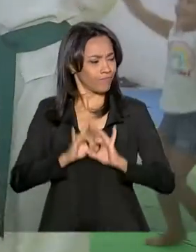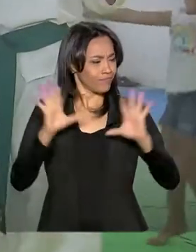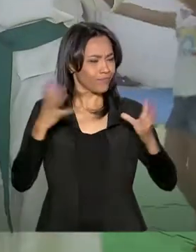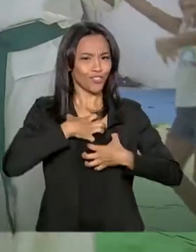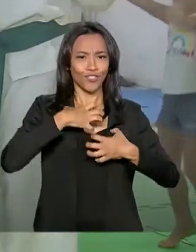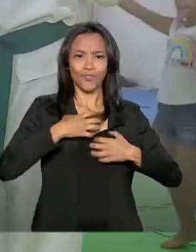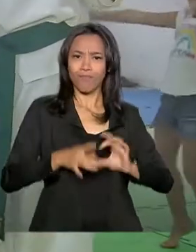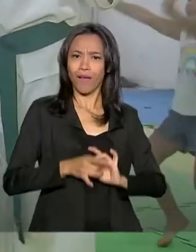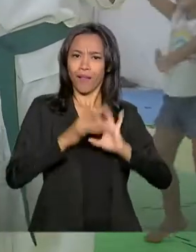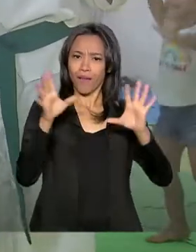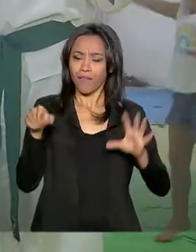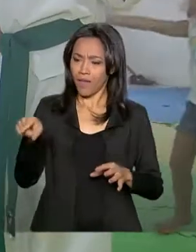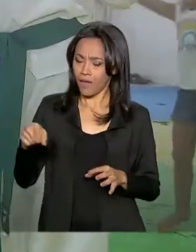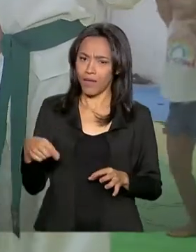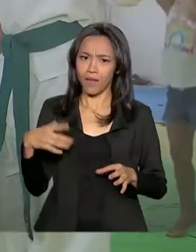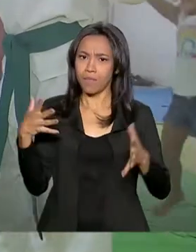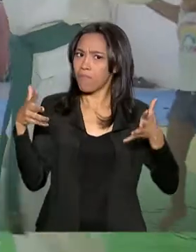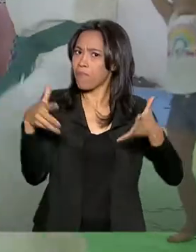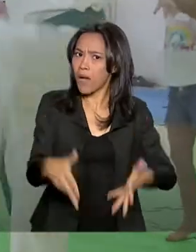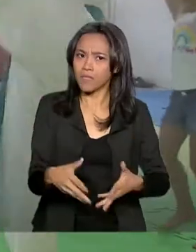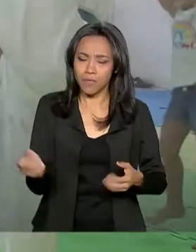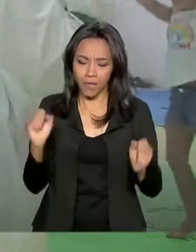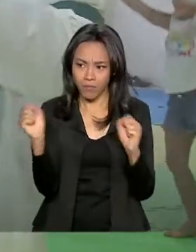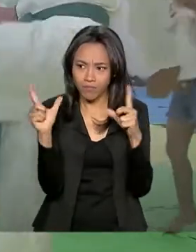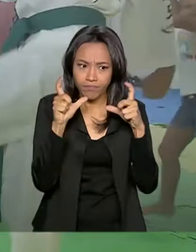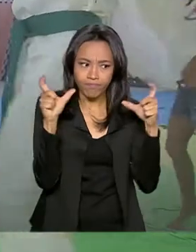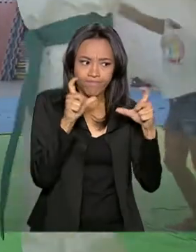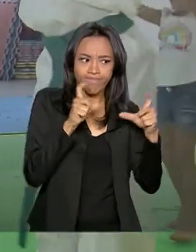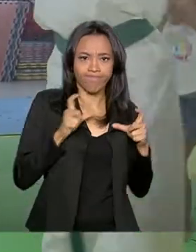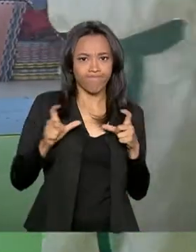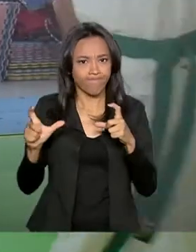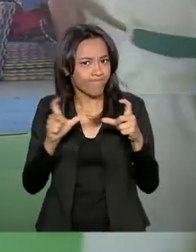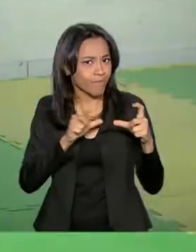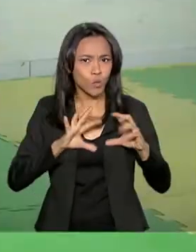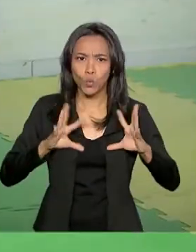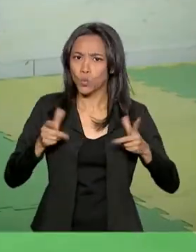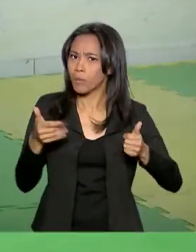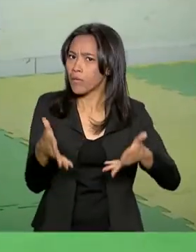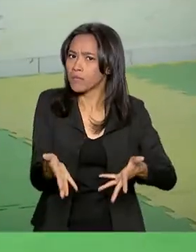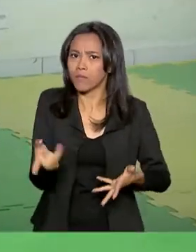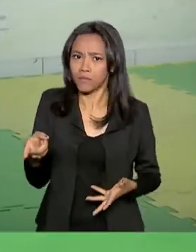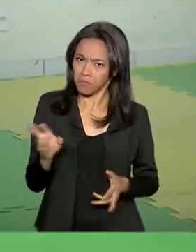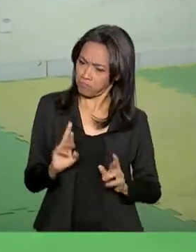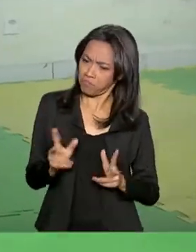participa mais, tem mais atividade, está sempre ativo, né? Participando de tudo.